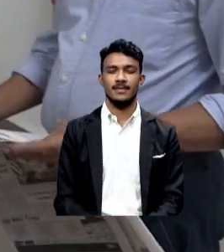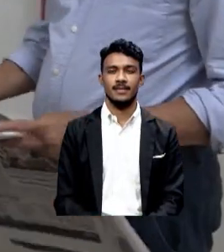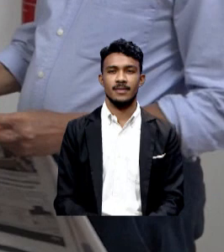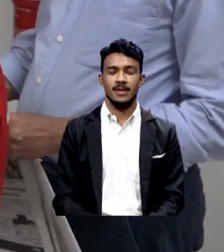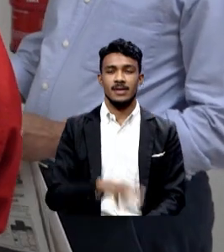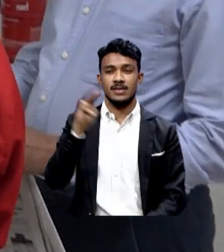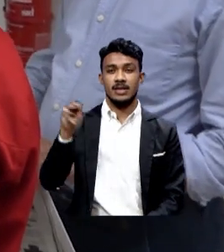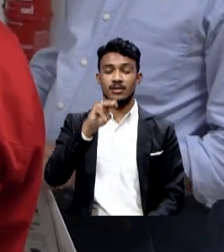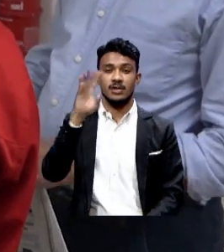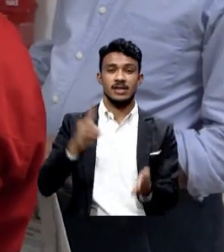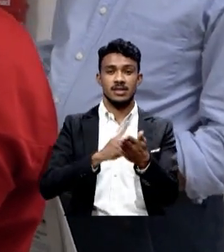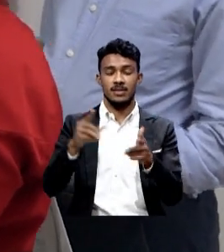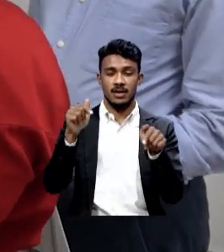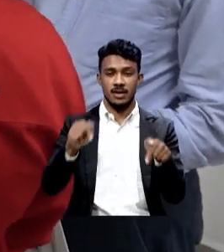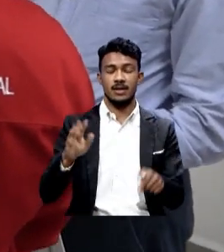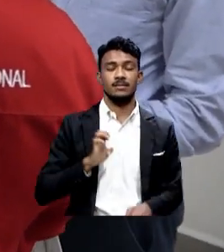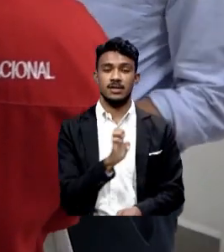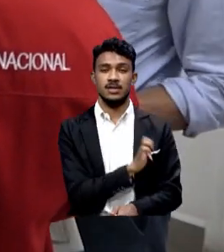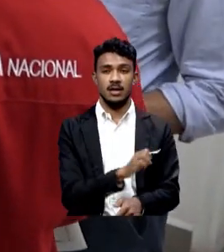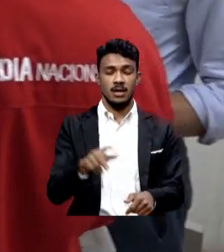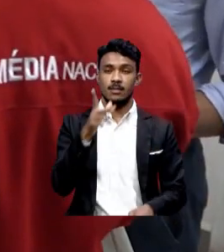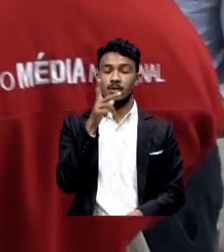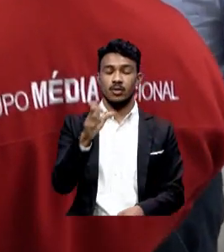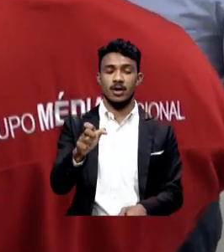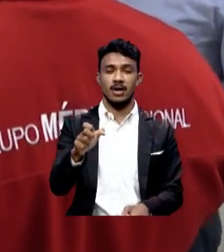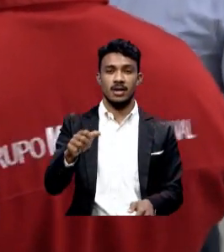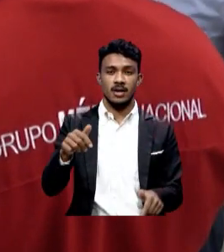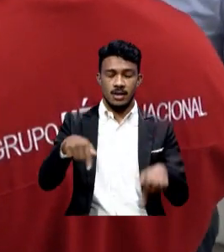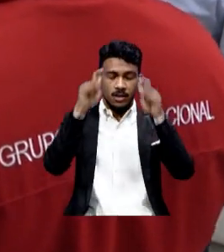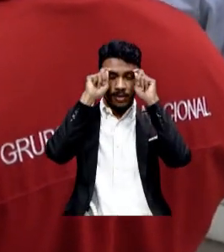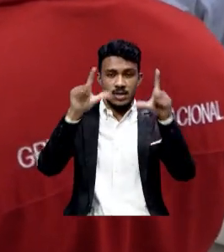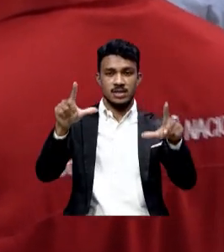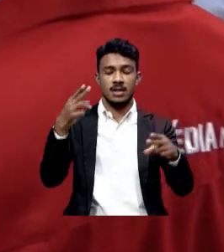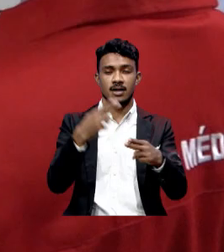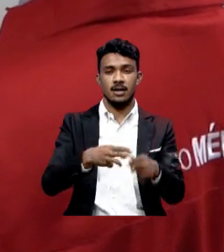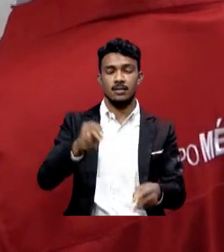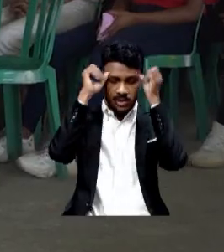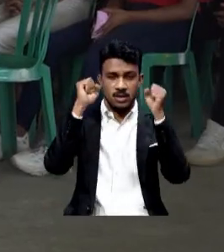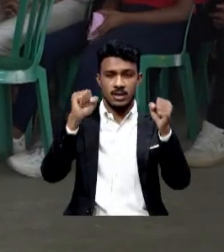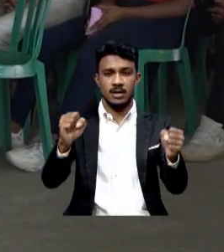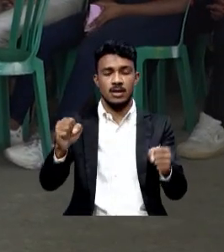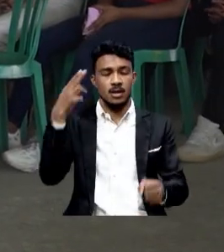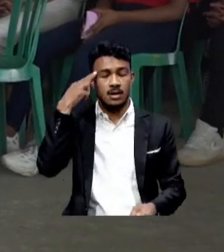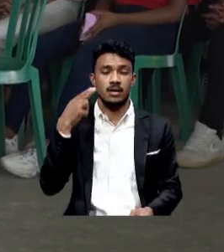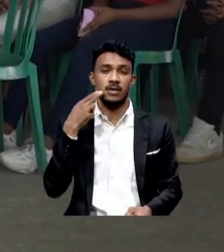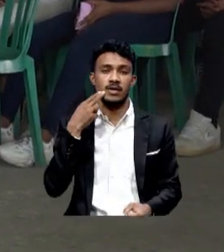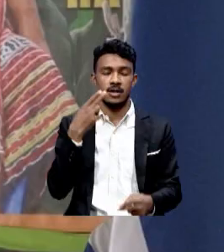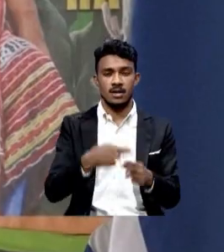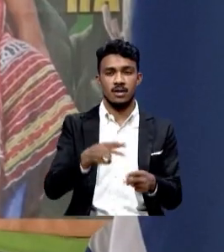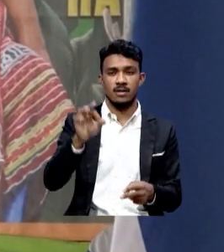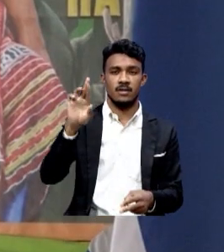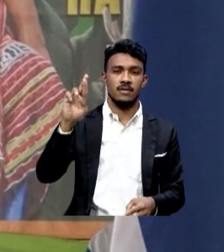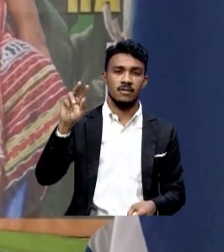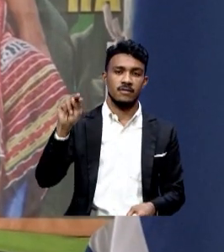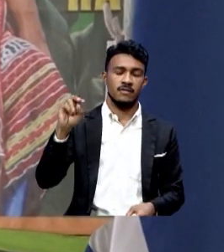Segunda semana, né, embaixadora Portugal em Timor-Leste, Manuela Bairros, visita grupo Média Nacional. E a visita, né, embaixadora Portugal,